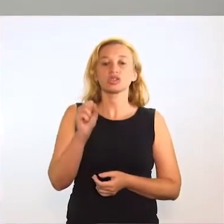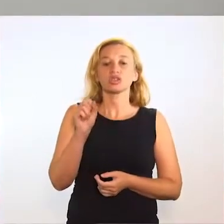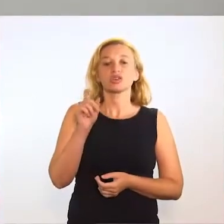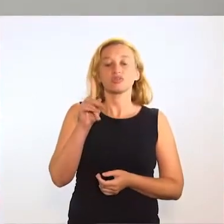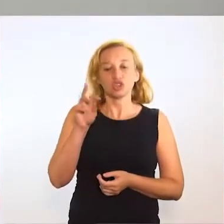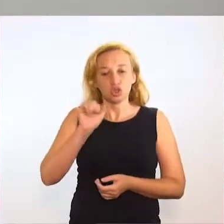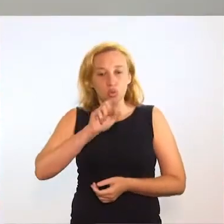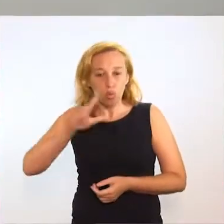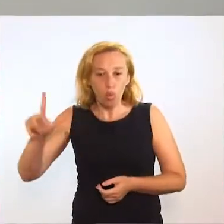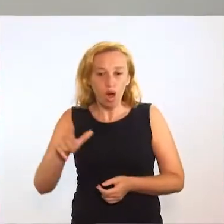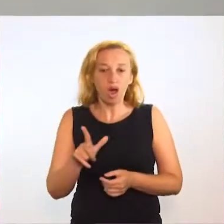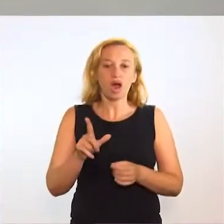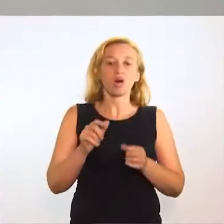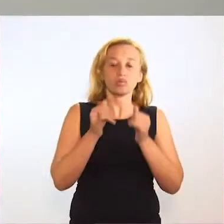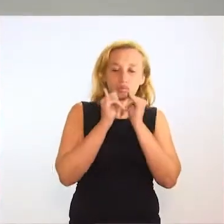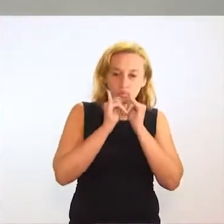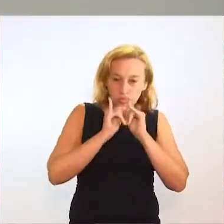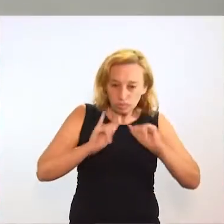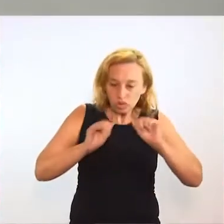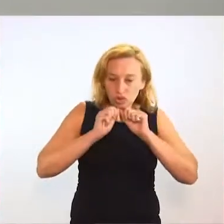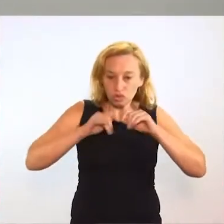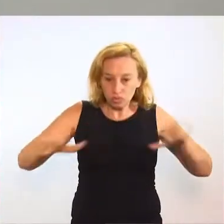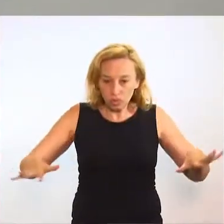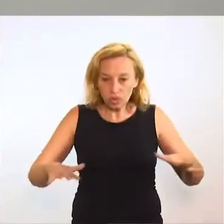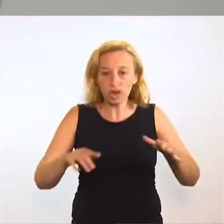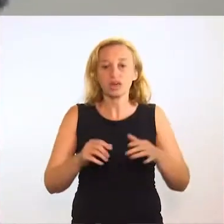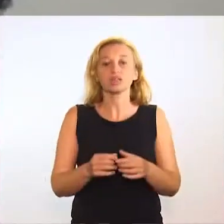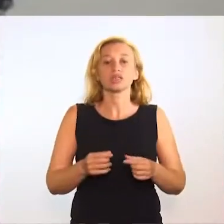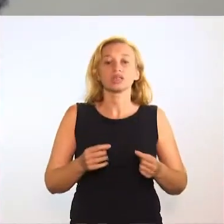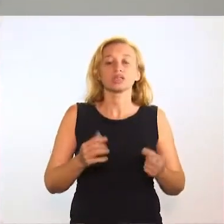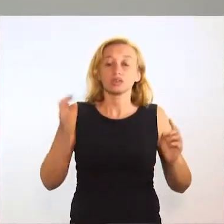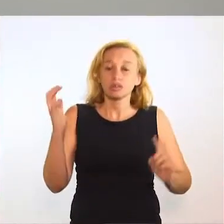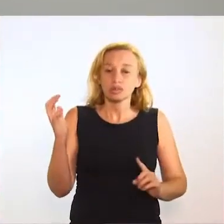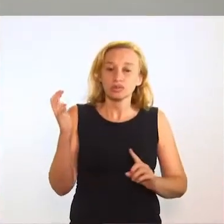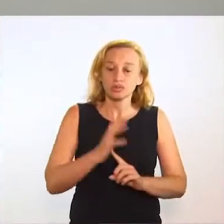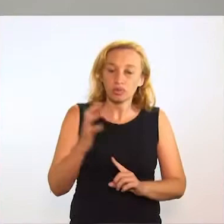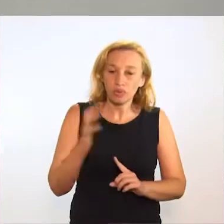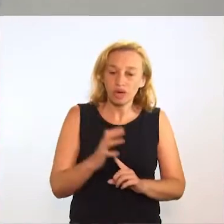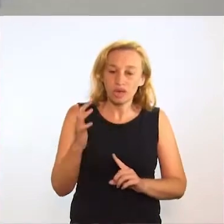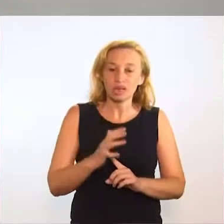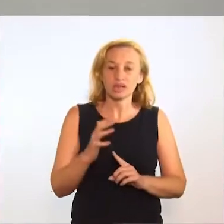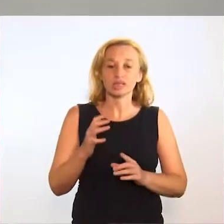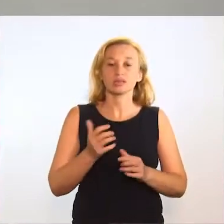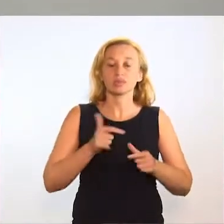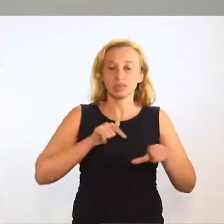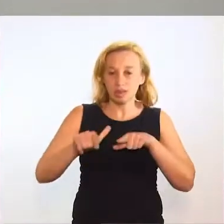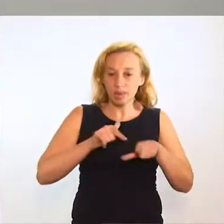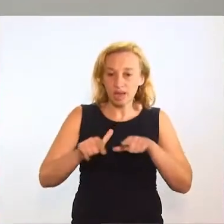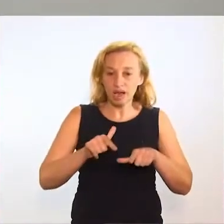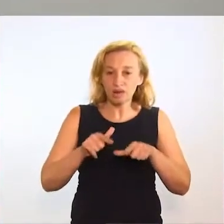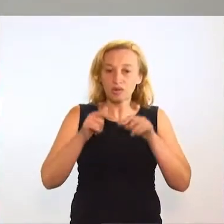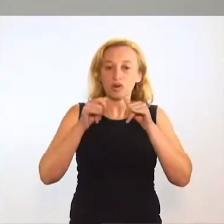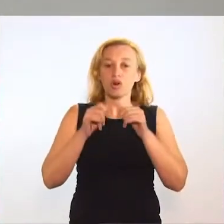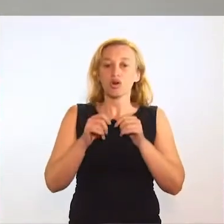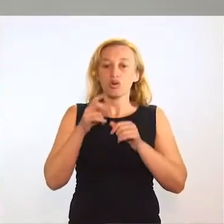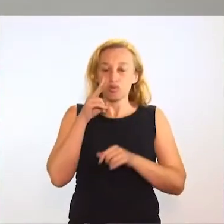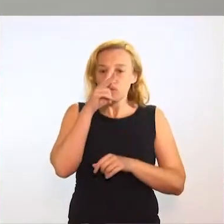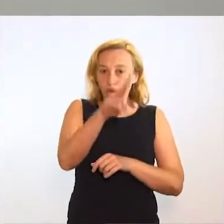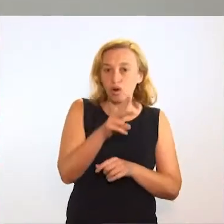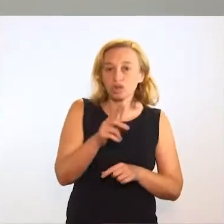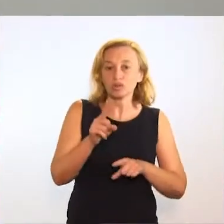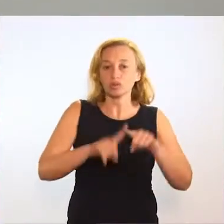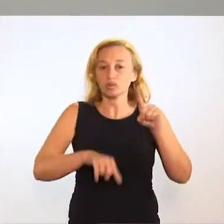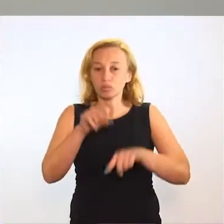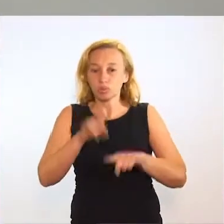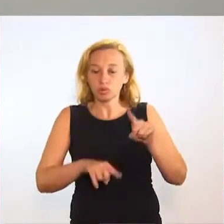para colocar tudo lá funcionando, divulgar, porque além do trabalho de ponta de impacto, a gente tinha que trabalhar o business muito forte para fazer com que